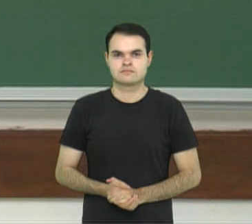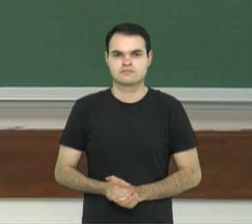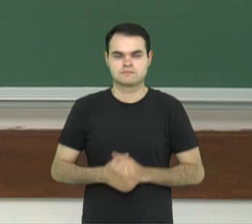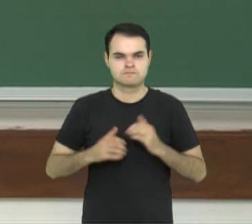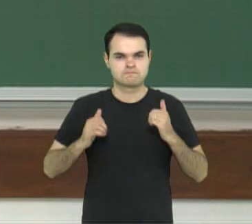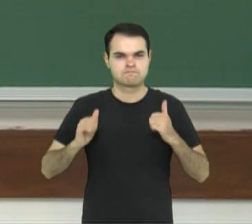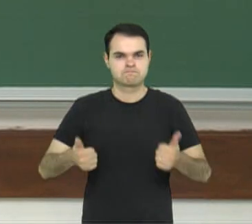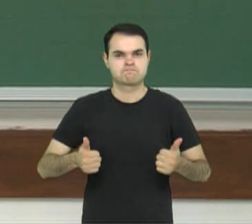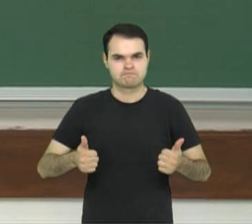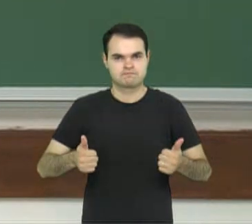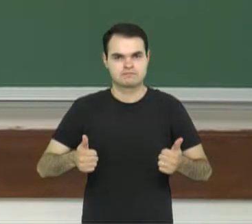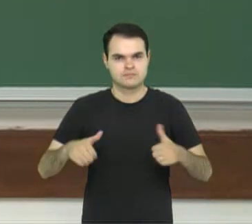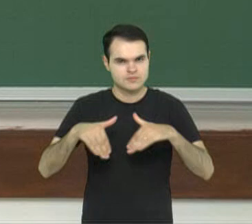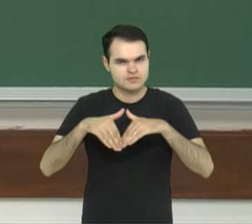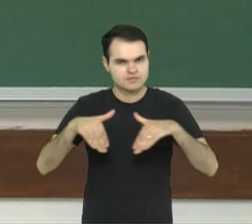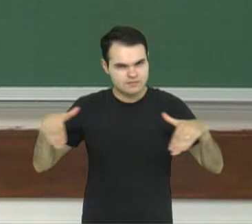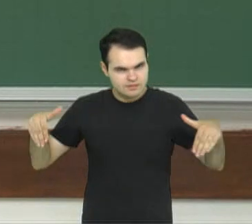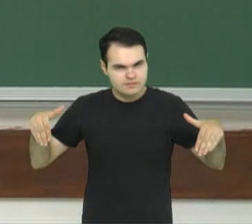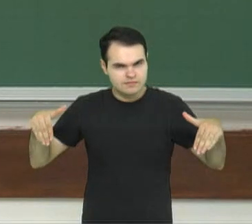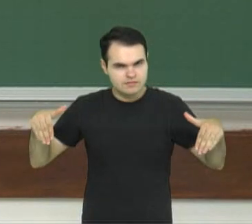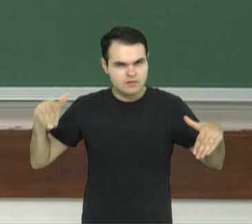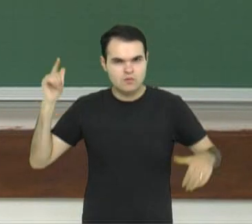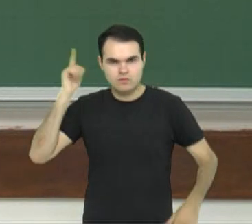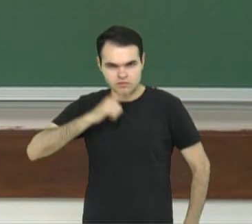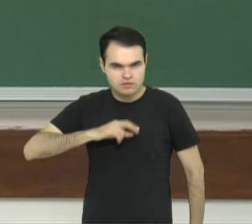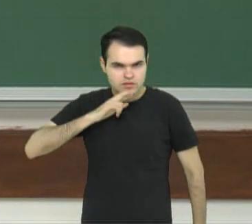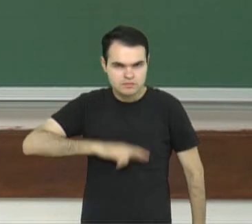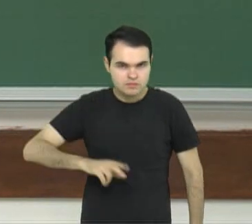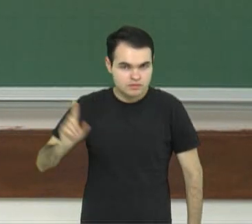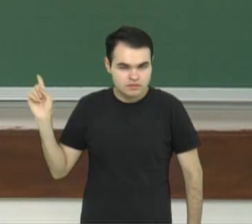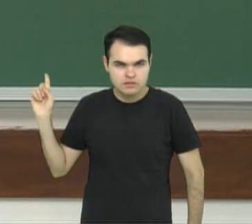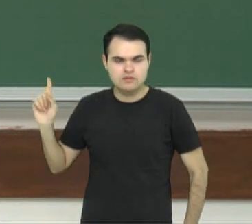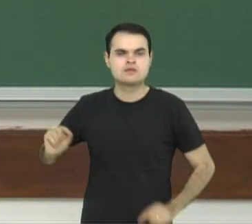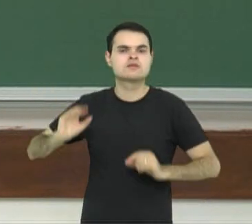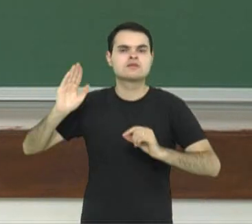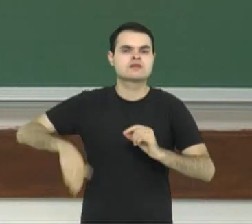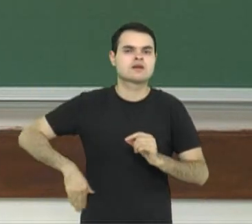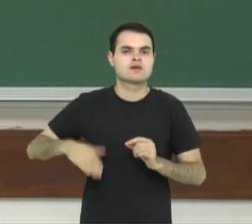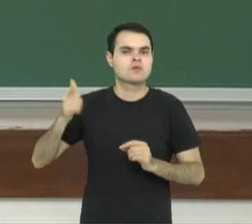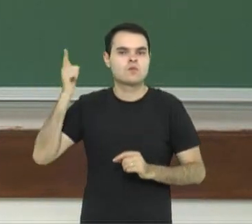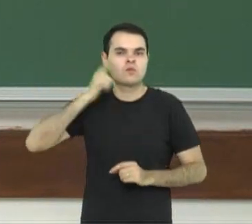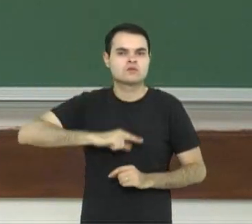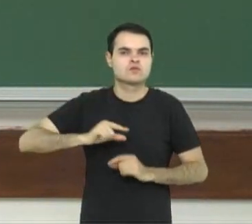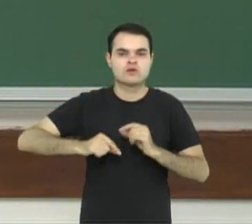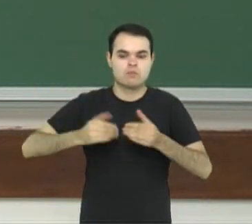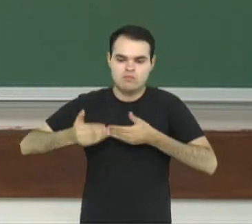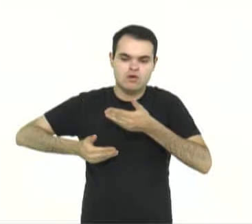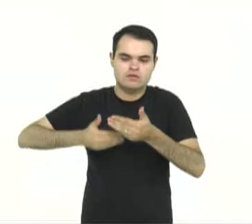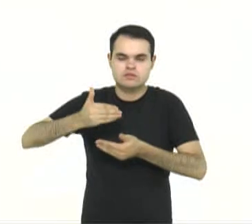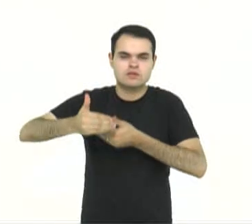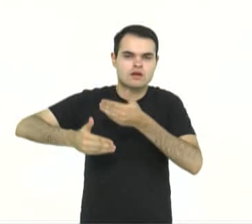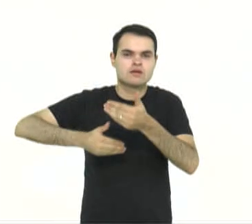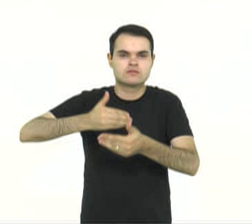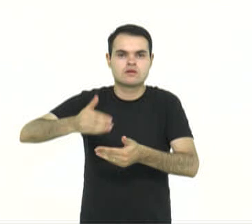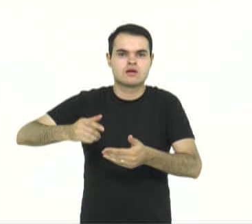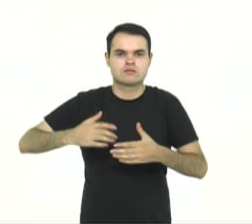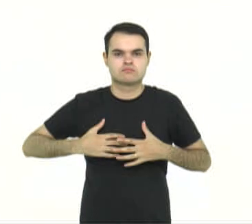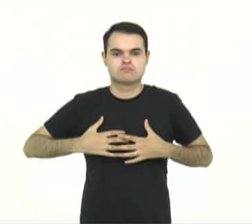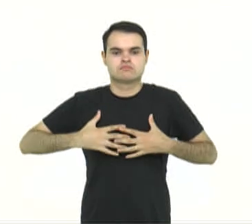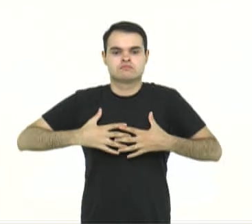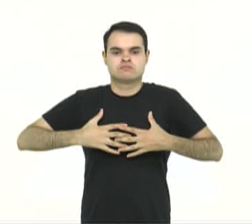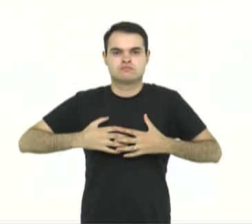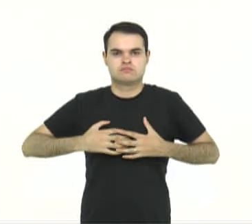E então, galerinha, suave na nave, conseguiram responder a questão. Quem assinalou aqui que o processo da movimentação